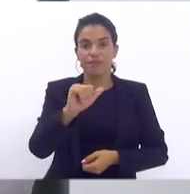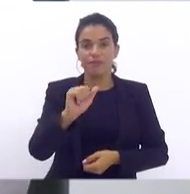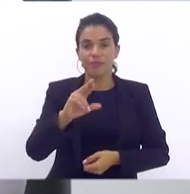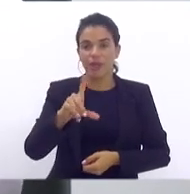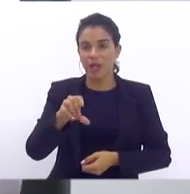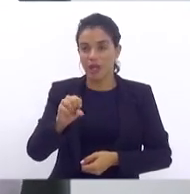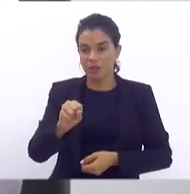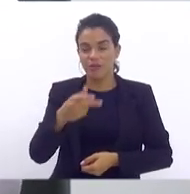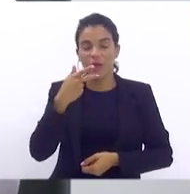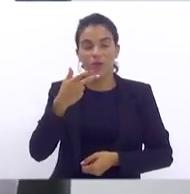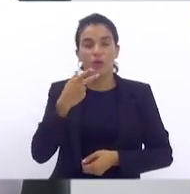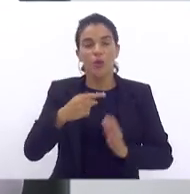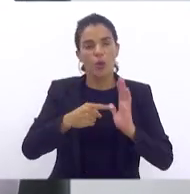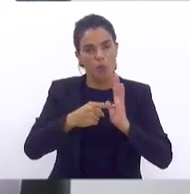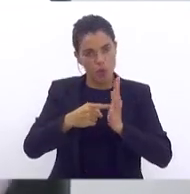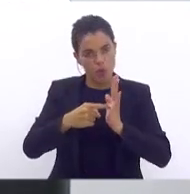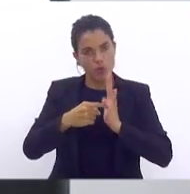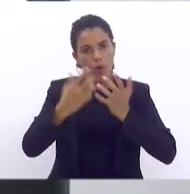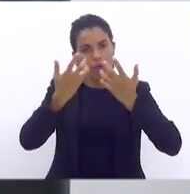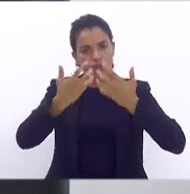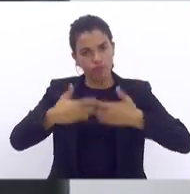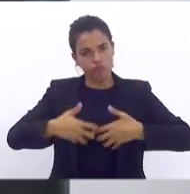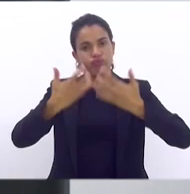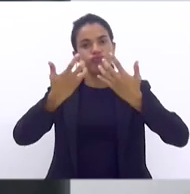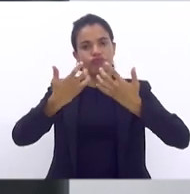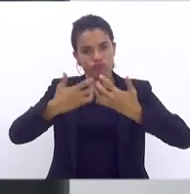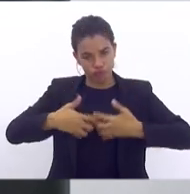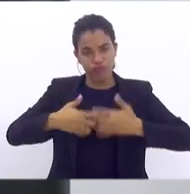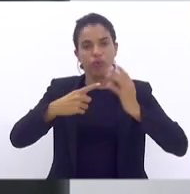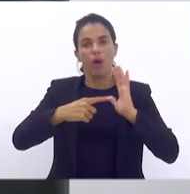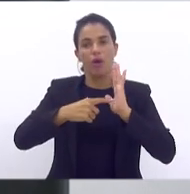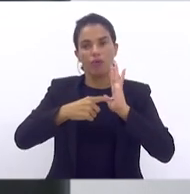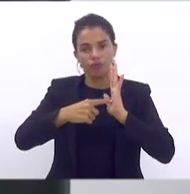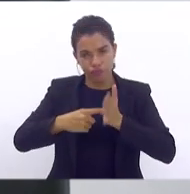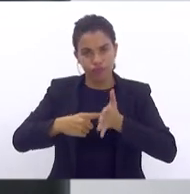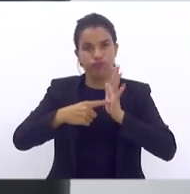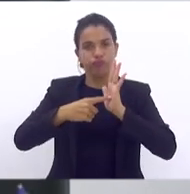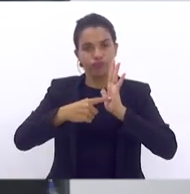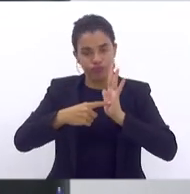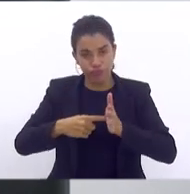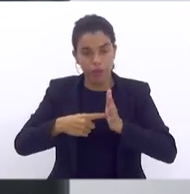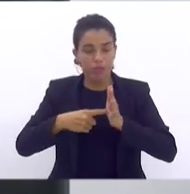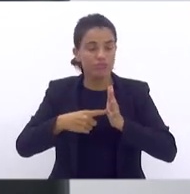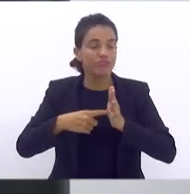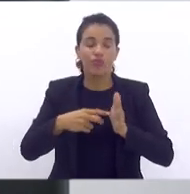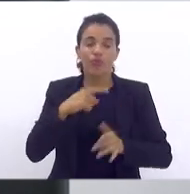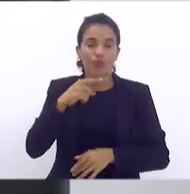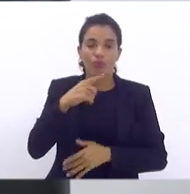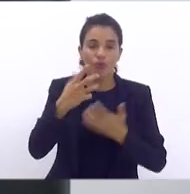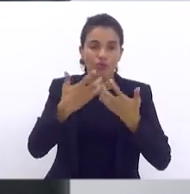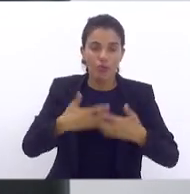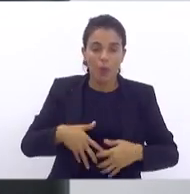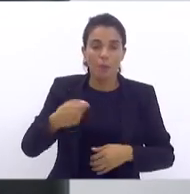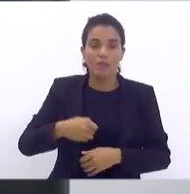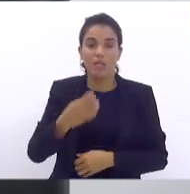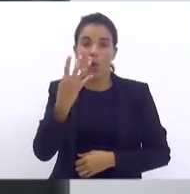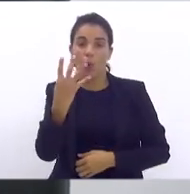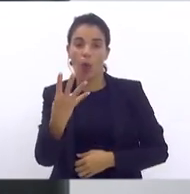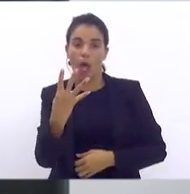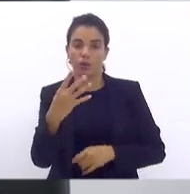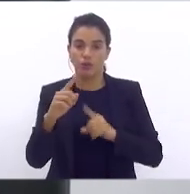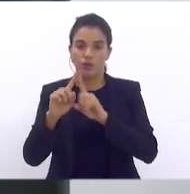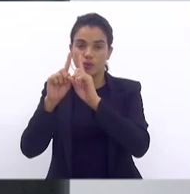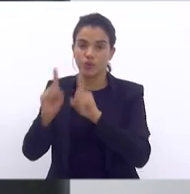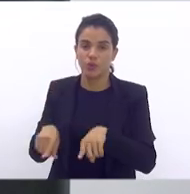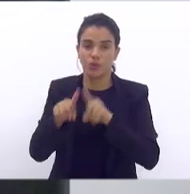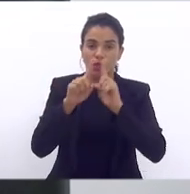mesmo que os motores funcionassem, né? Depoimento, mas nem que o motor funcionasse, seria necessário pelo menos 4 funcionários para acioná-la. Só